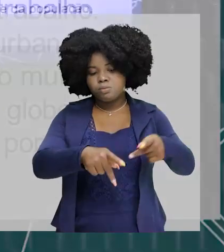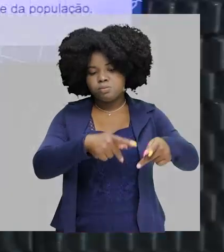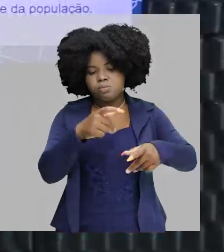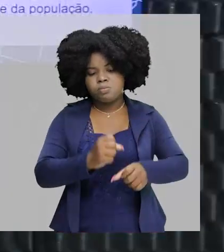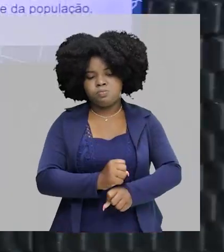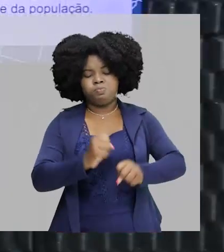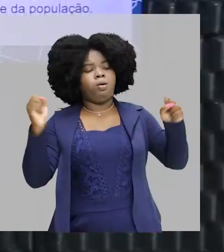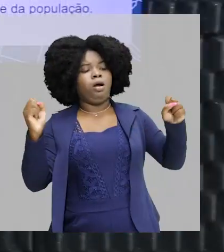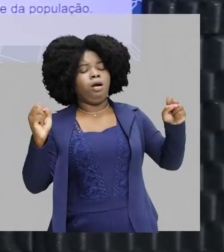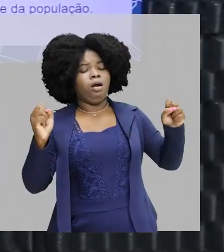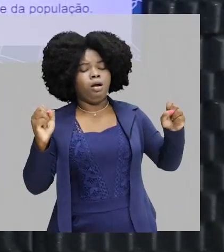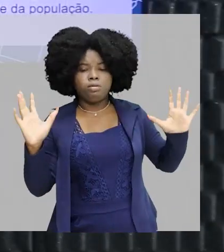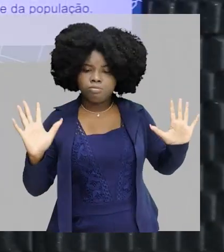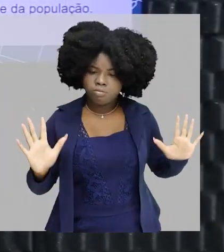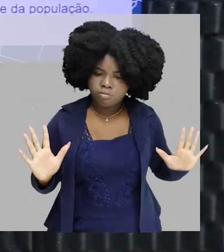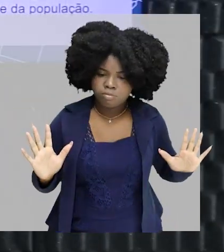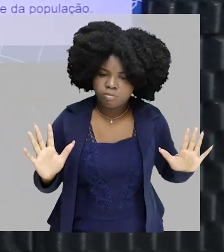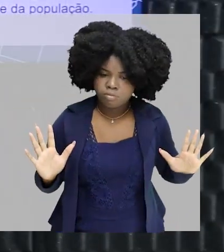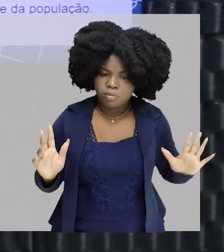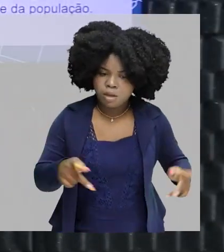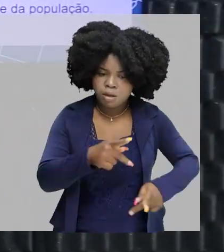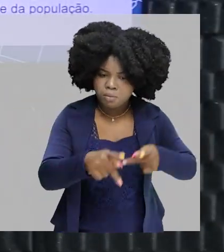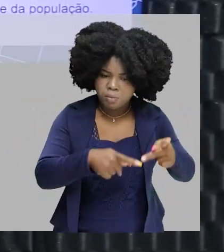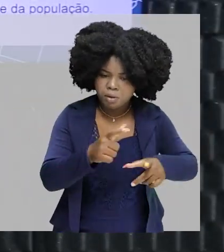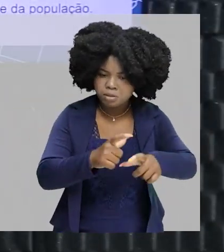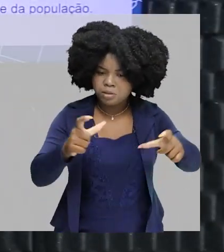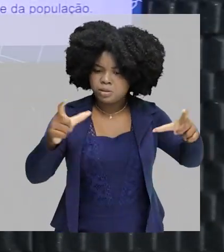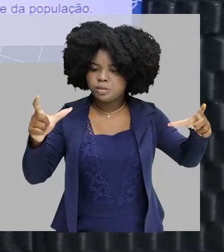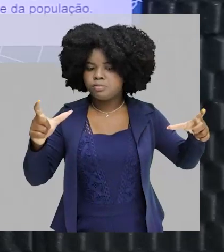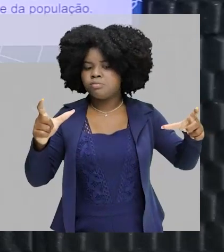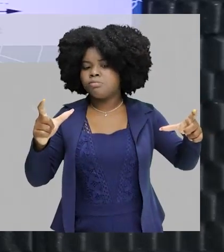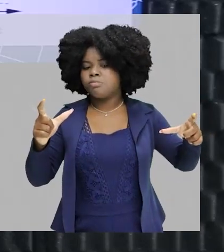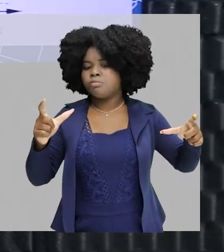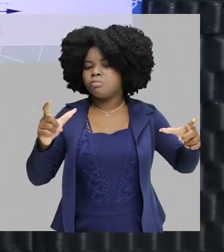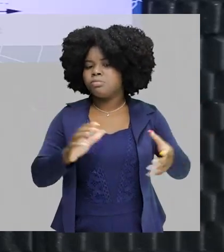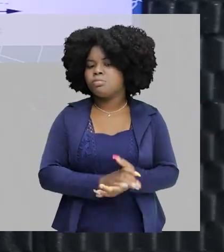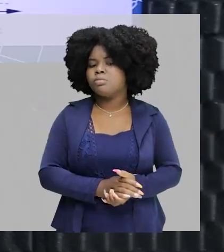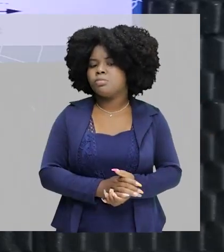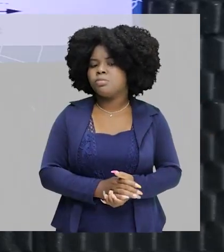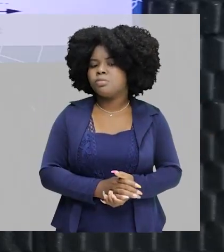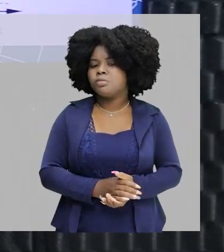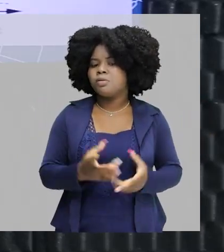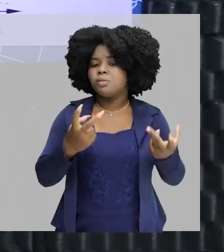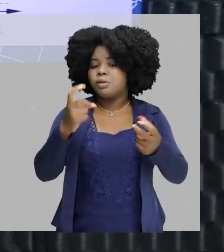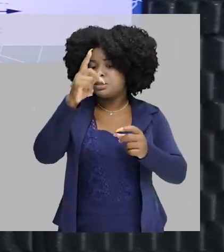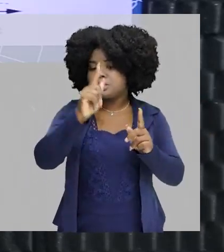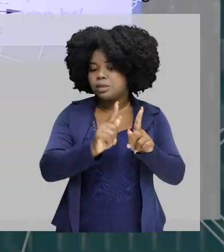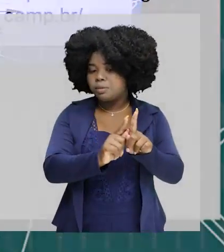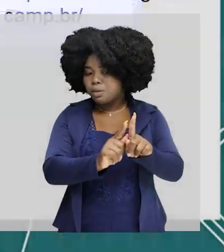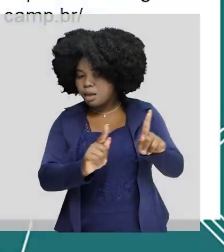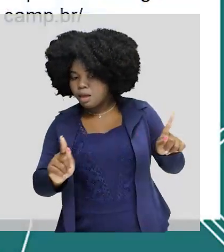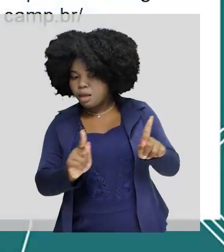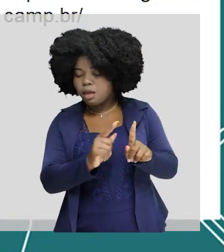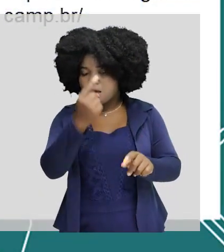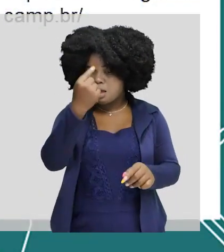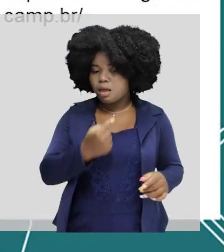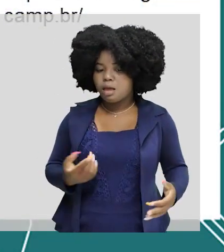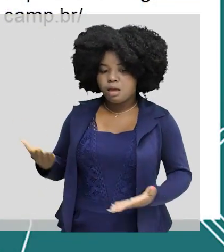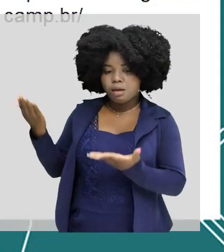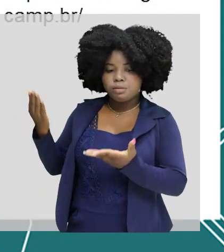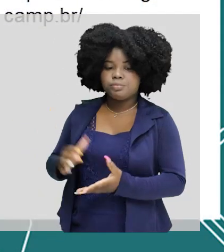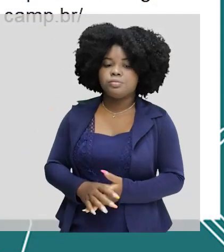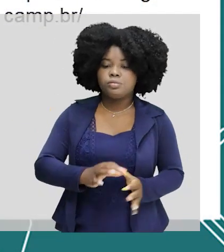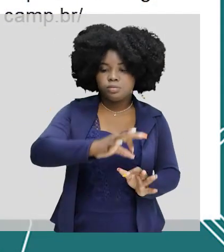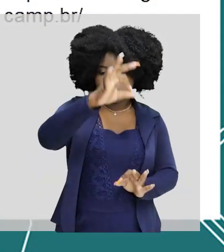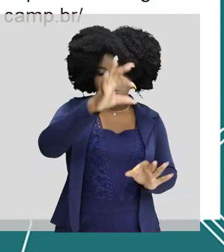absoluta em todo o mundo, ou seja, a população vai crescer, galera? Será? Vamos dar uma olhadinha bem aqui nesse gráfico, olha aí, ó, que eu estava te explicando. Taxa